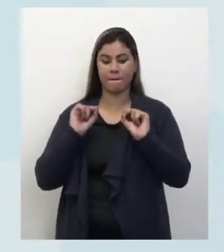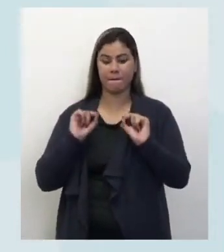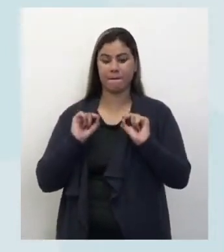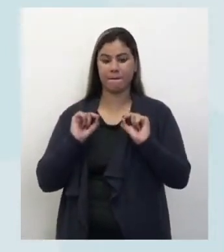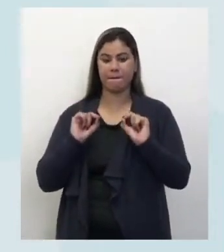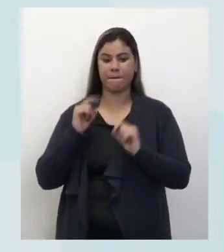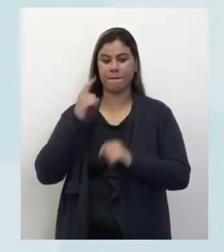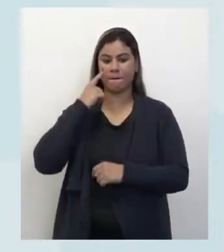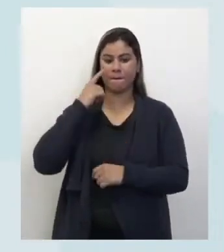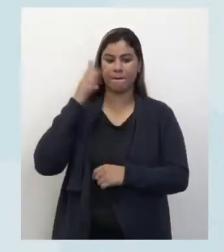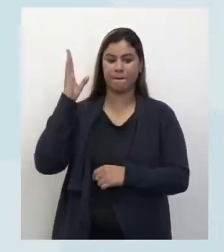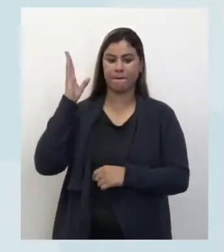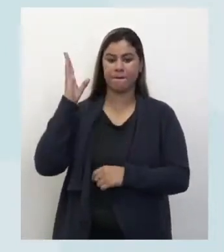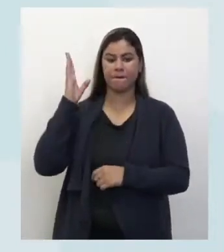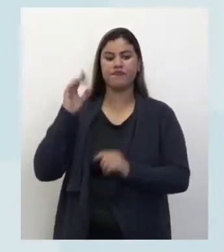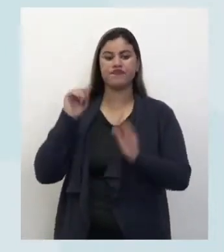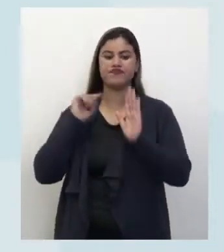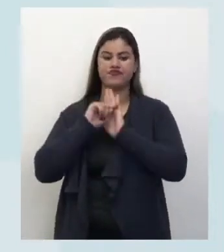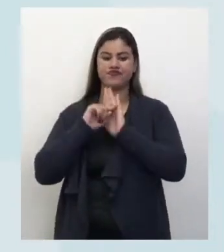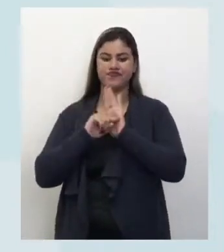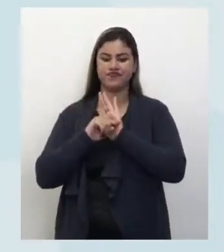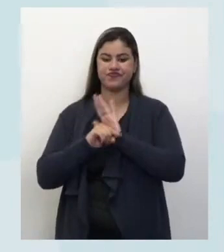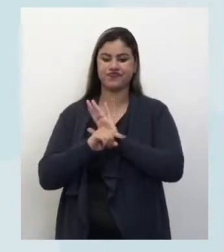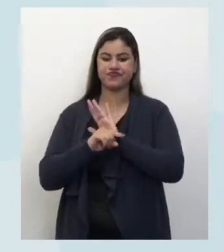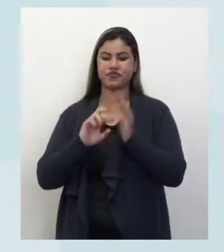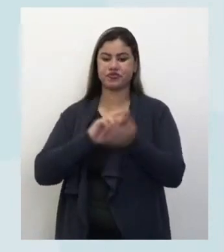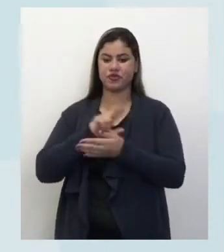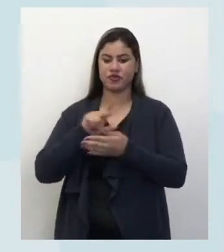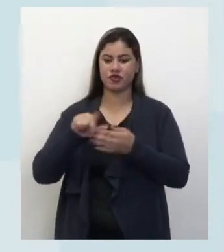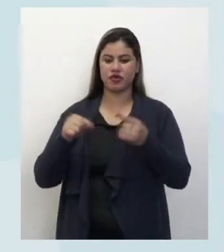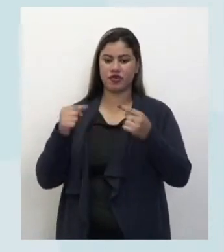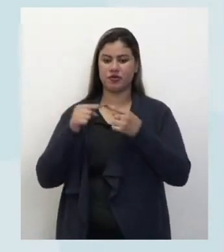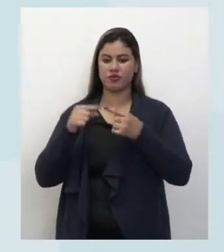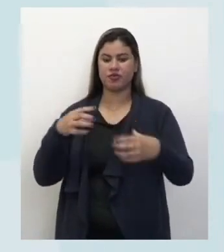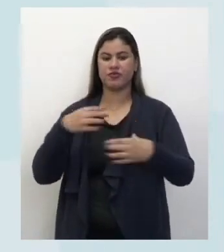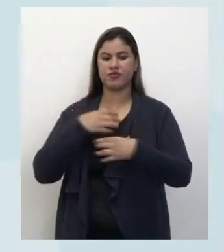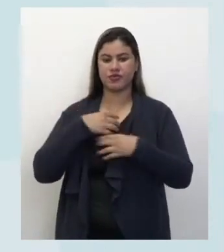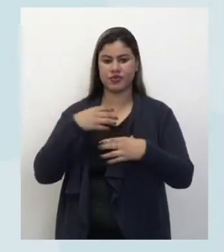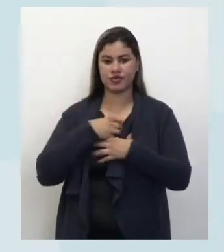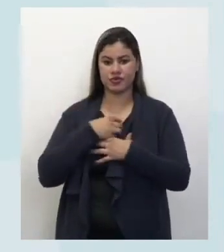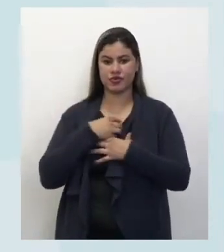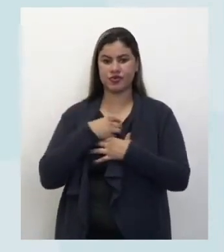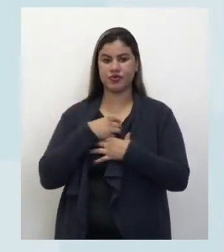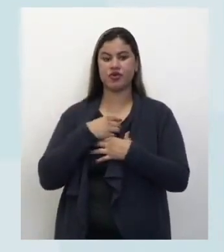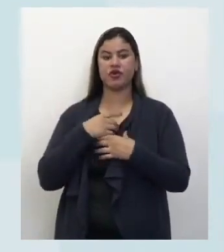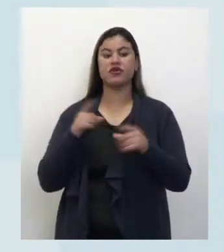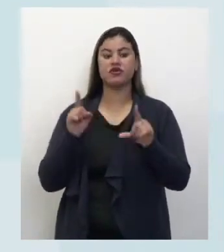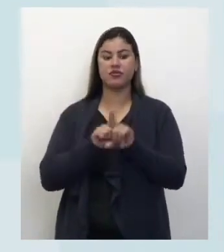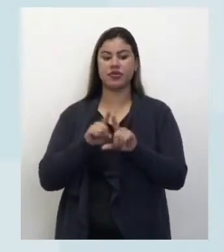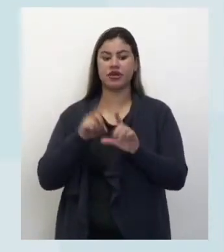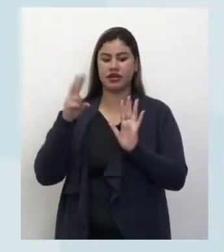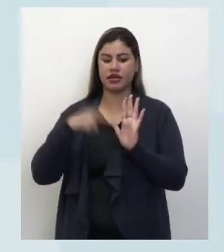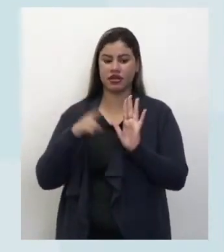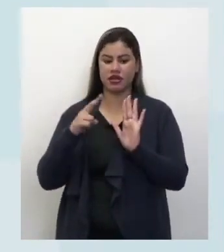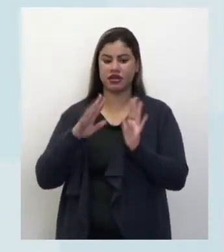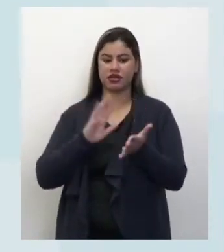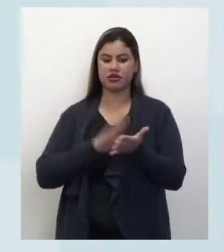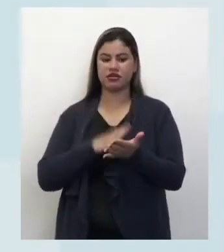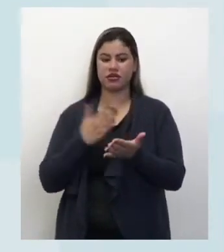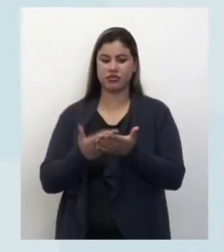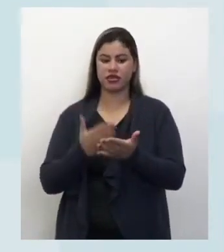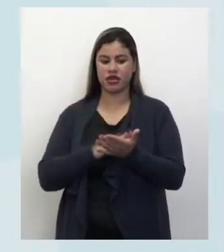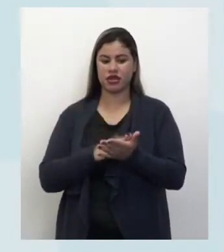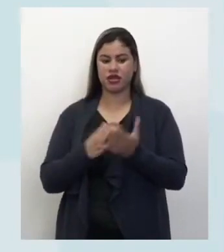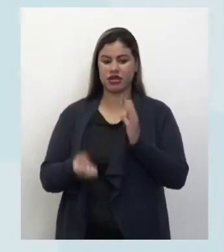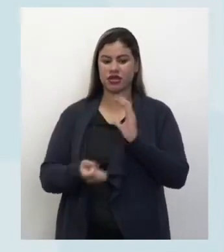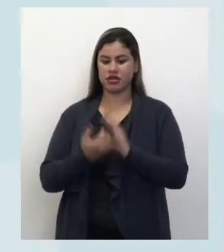na tela para analisar os efeitos e sentidos promovidos pelos operadores discursivos, nós vamos também ler, interpretar e criar